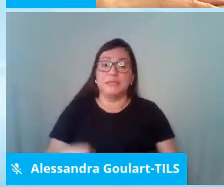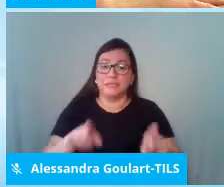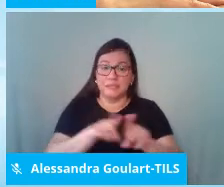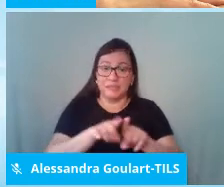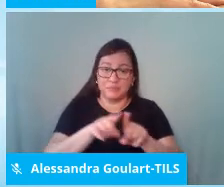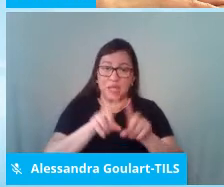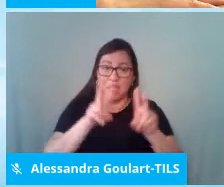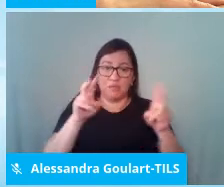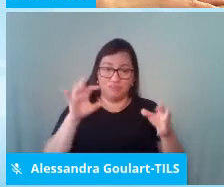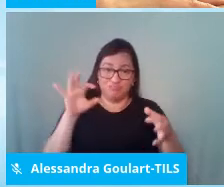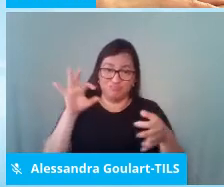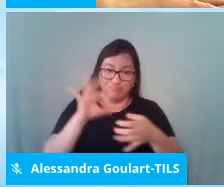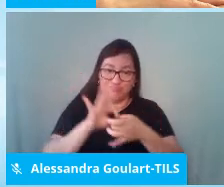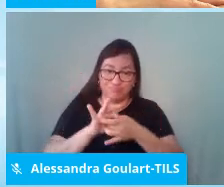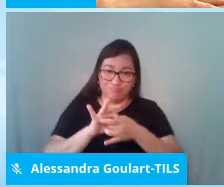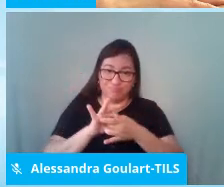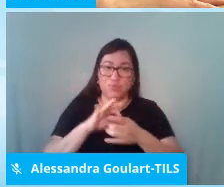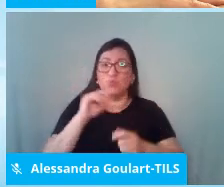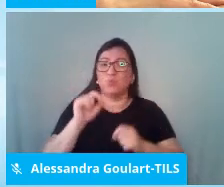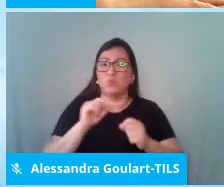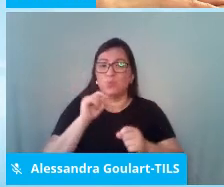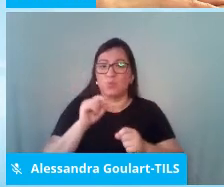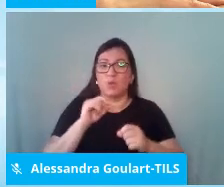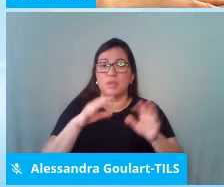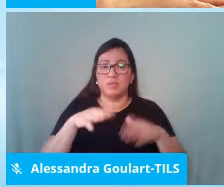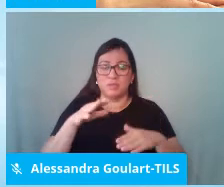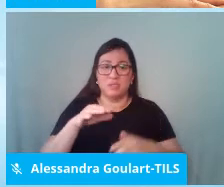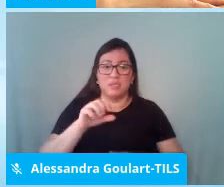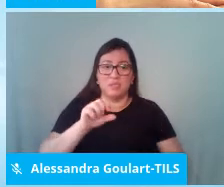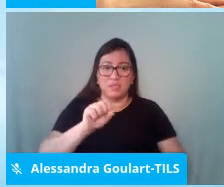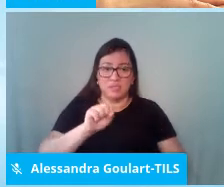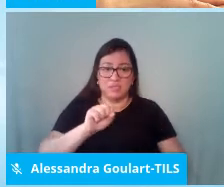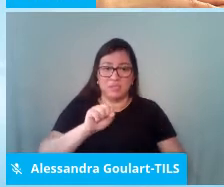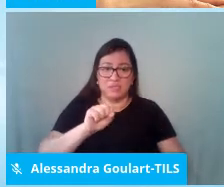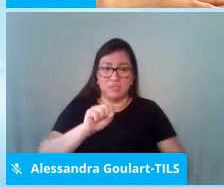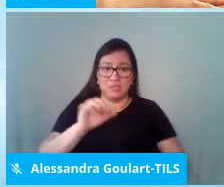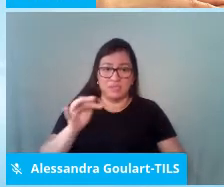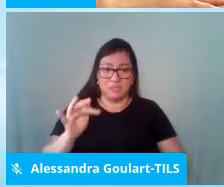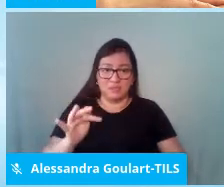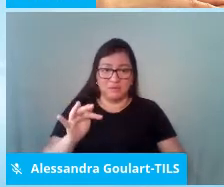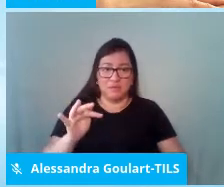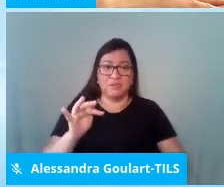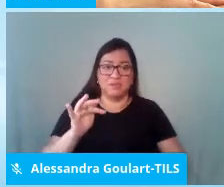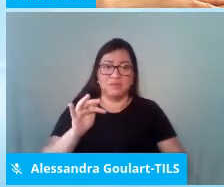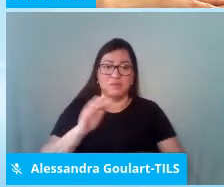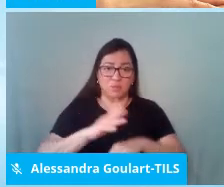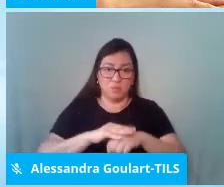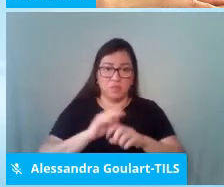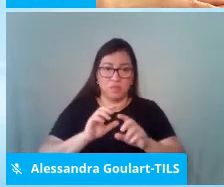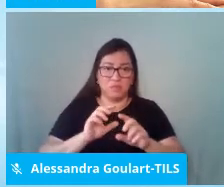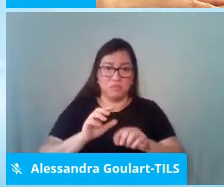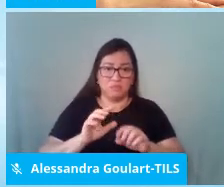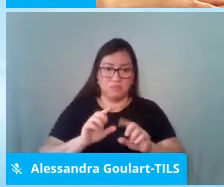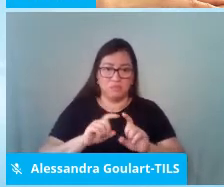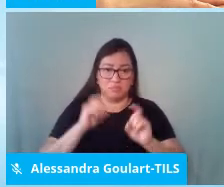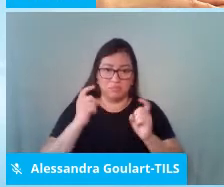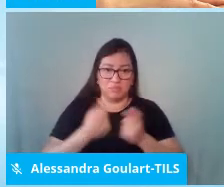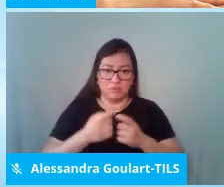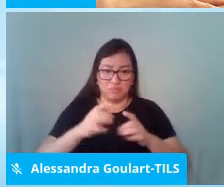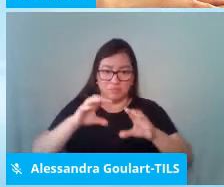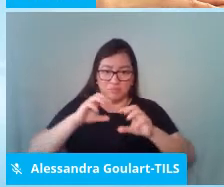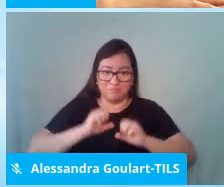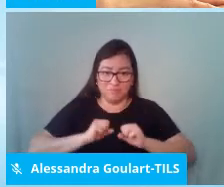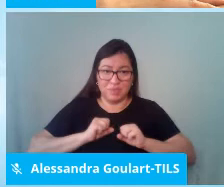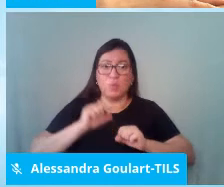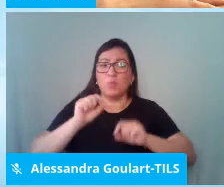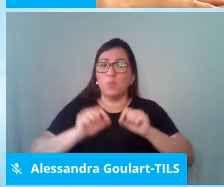congênita muitas vezes leva à prematuridade, né? E a prematuridade, ela é